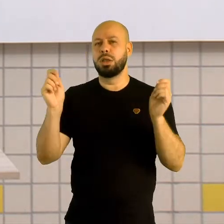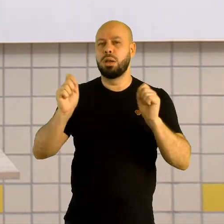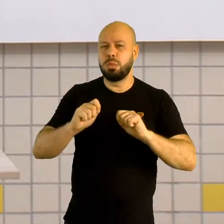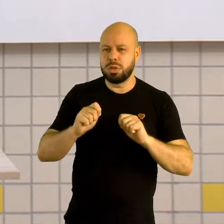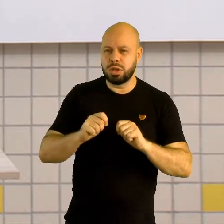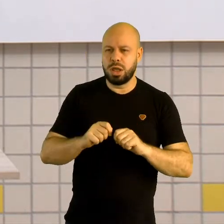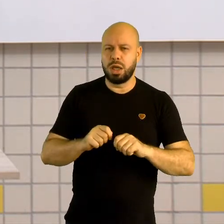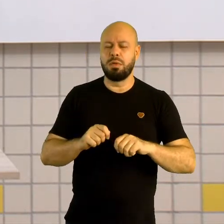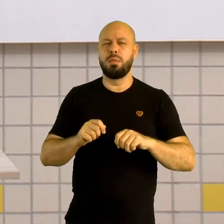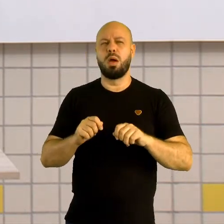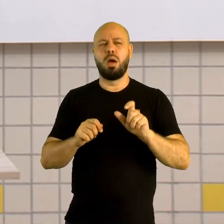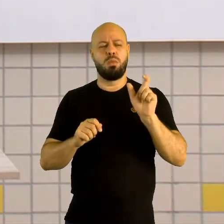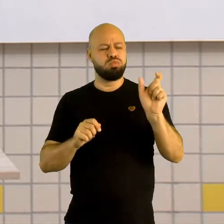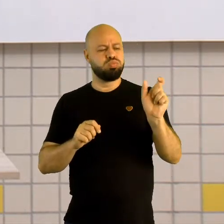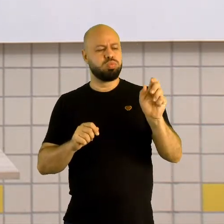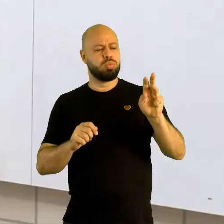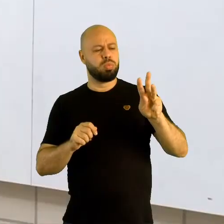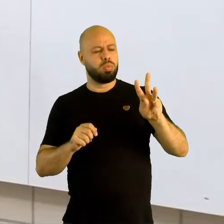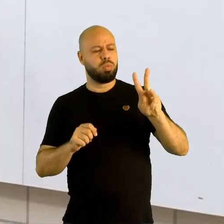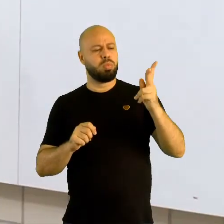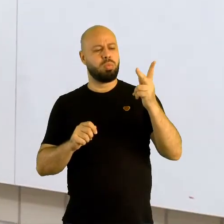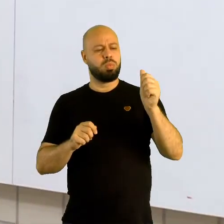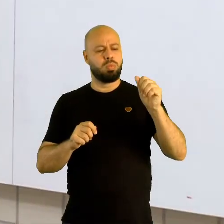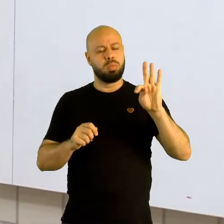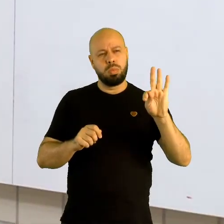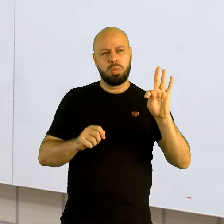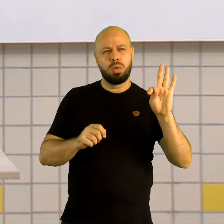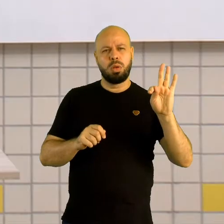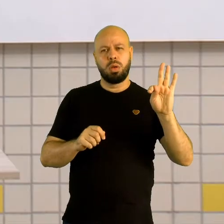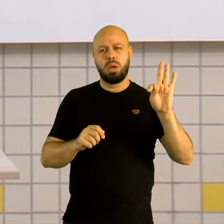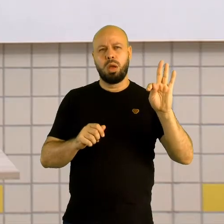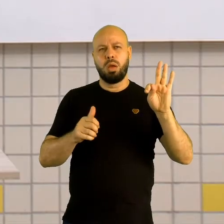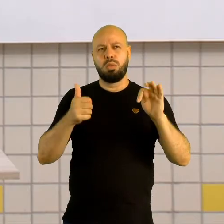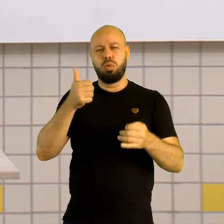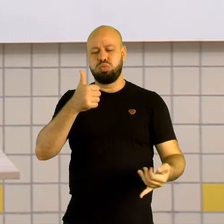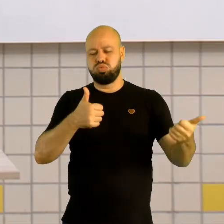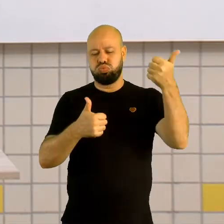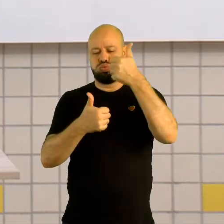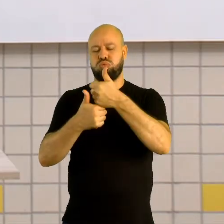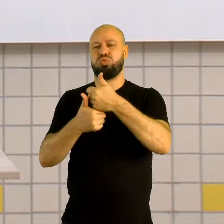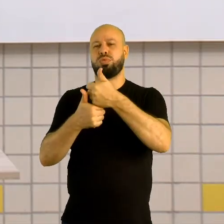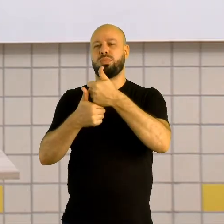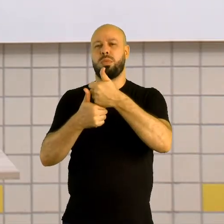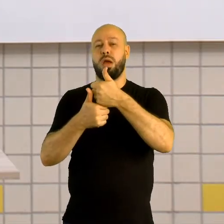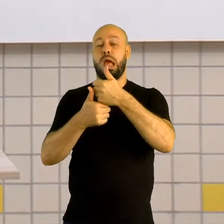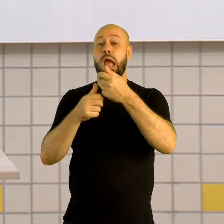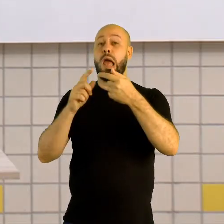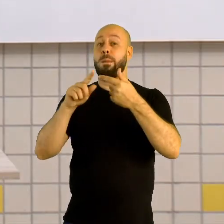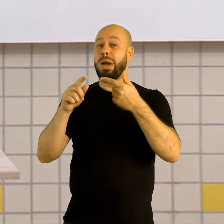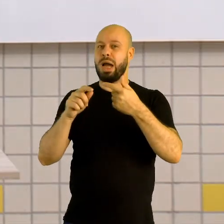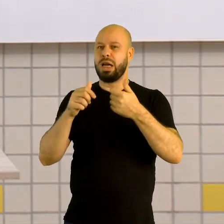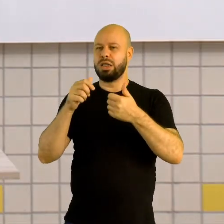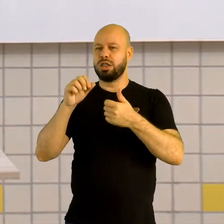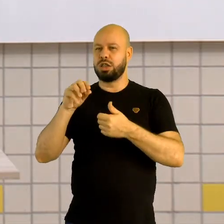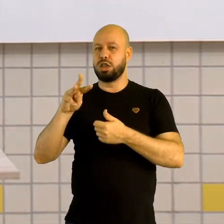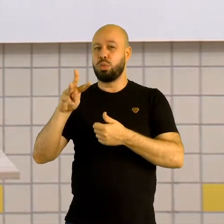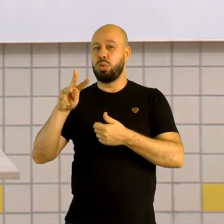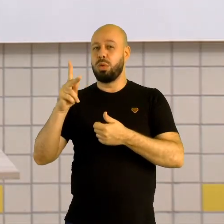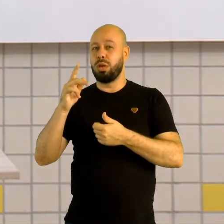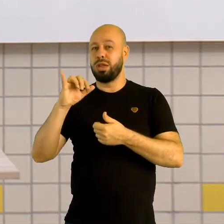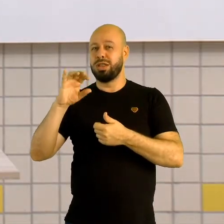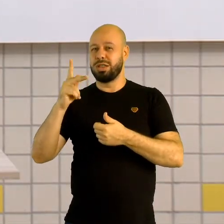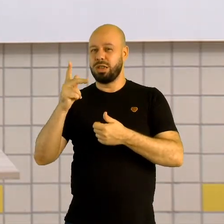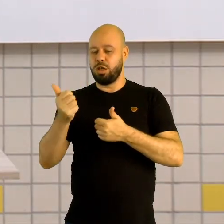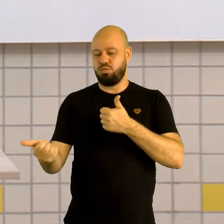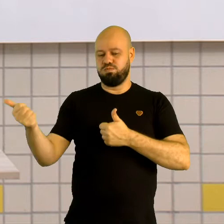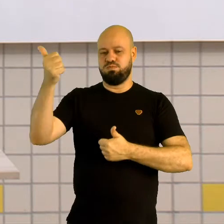what, né, no lugar de which, mas nem sempre você vai usar o which no lugar